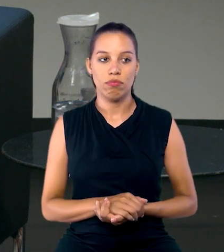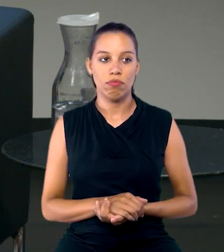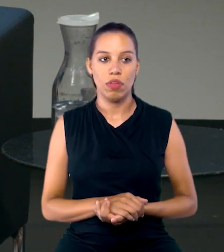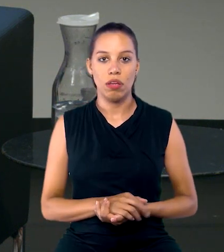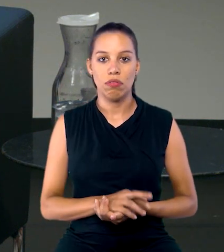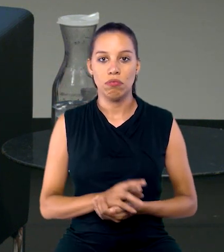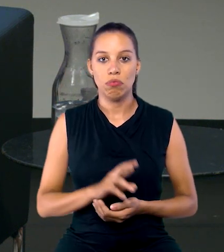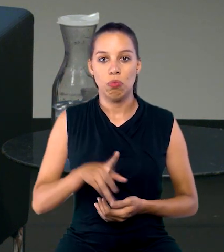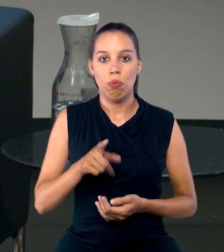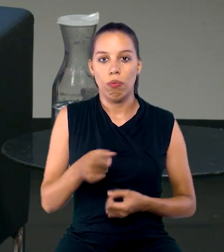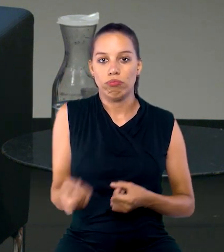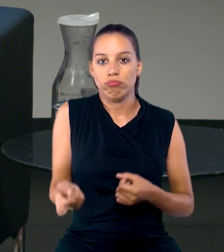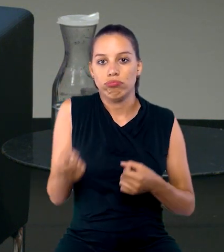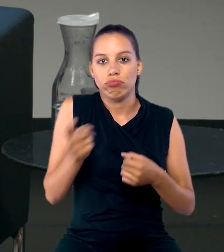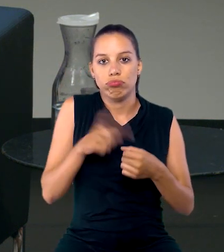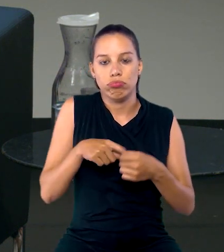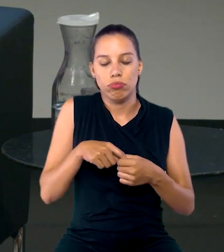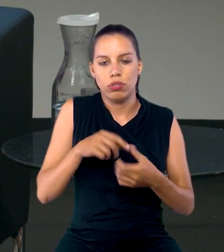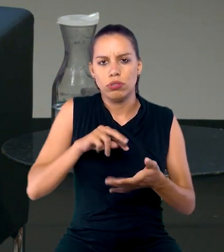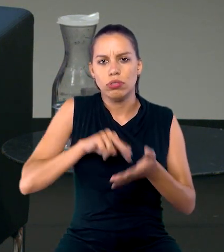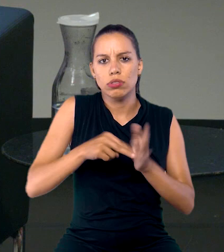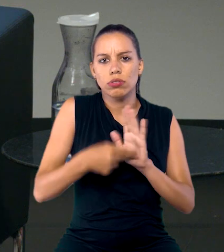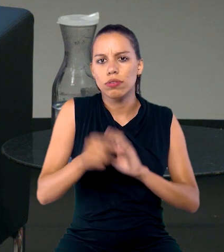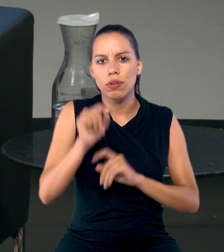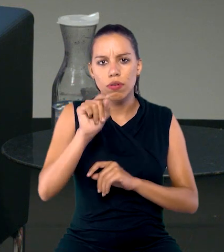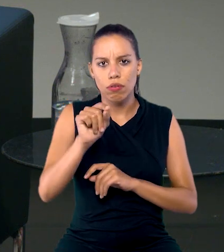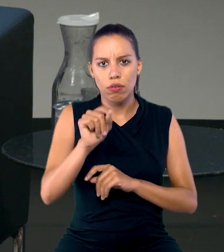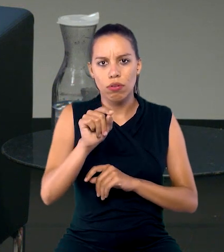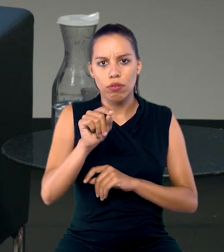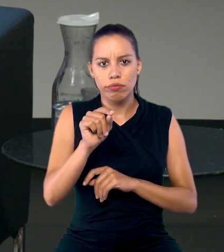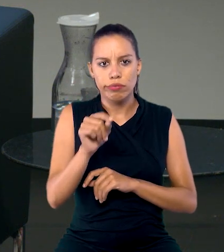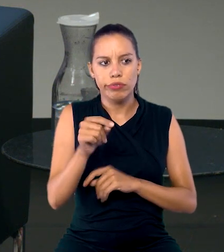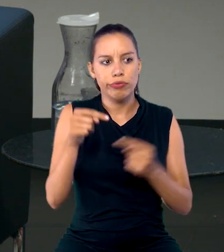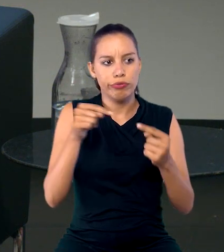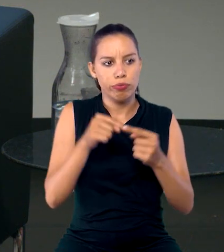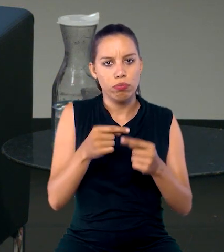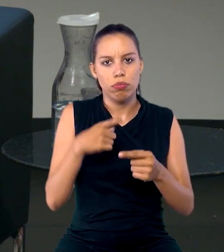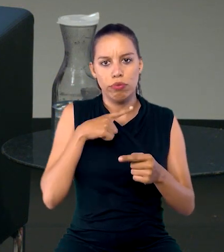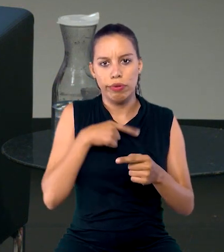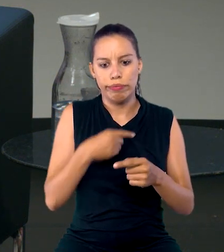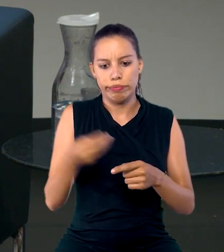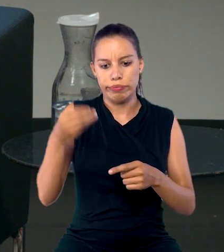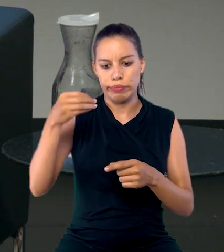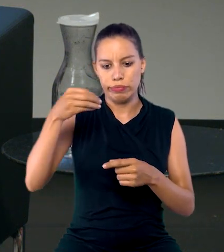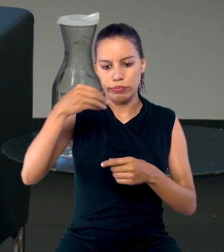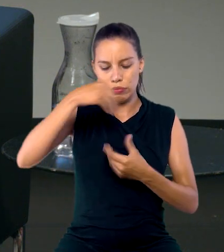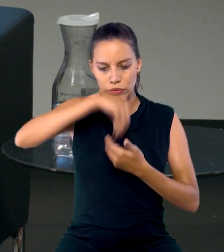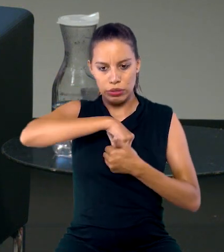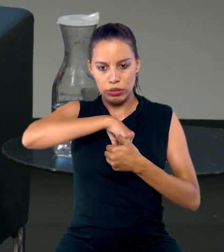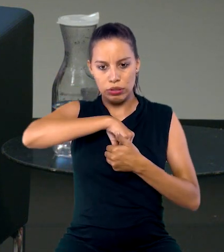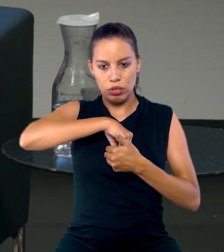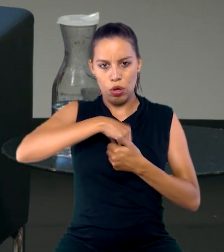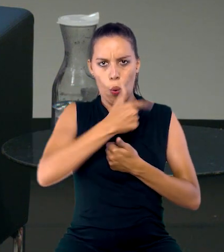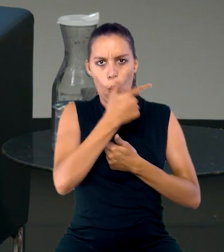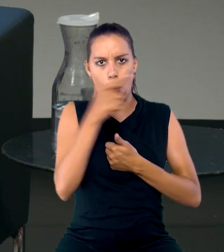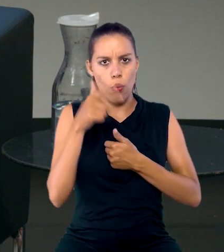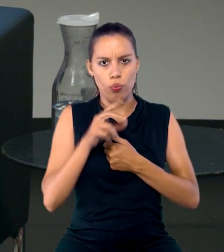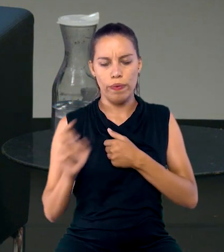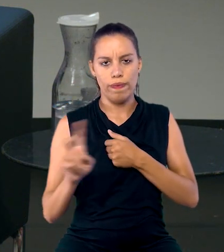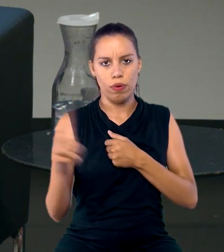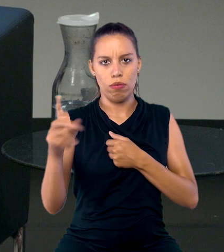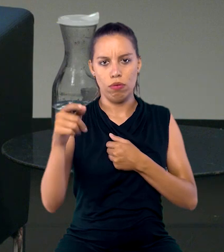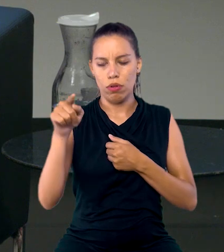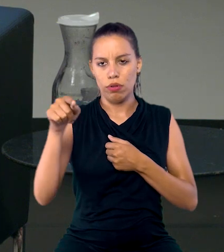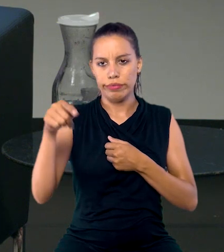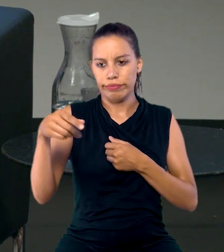E isso não é retórica, né? Isso significa colocar nos centros outros valores, os valores